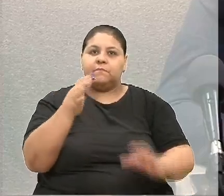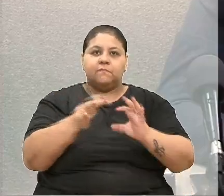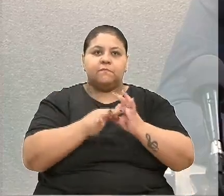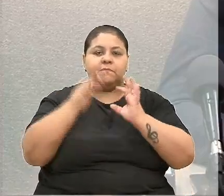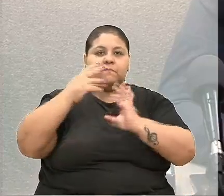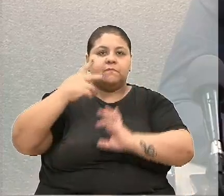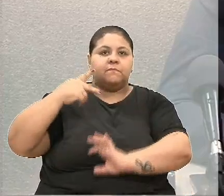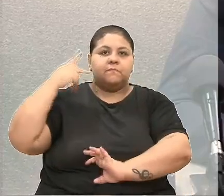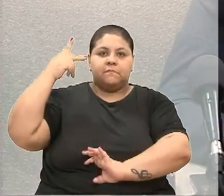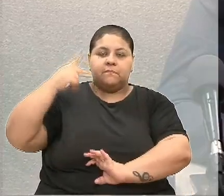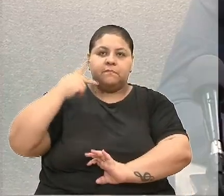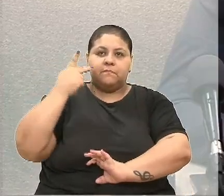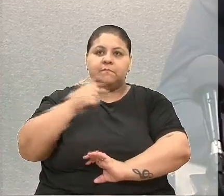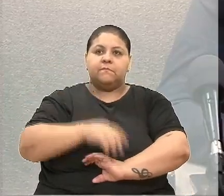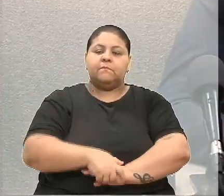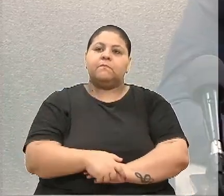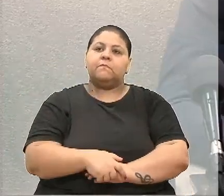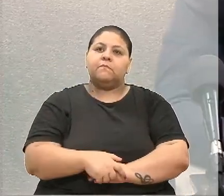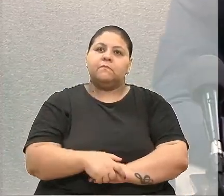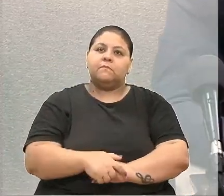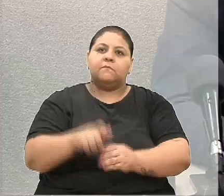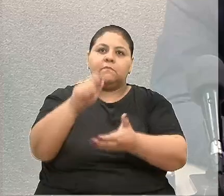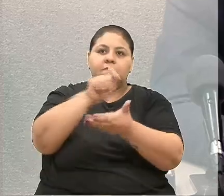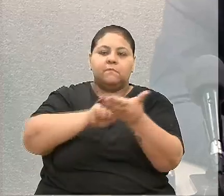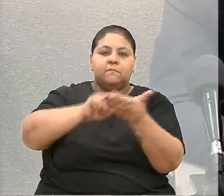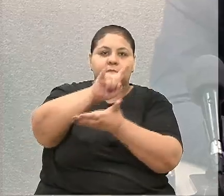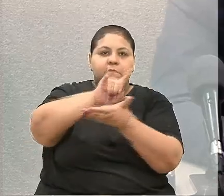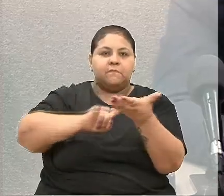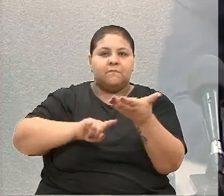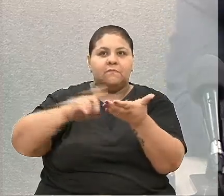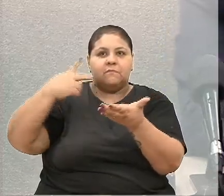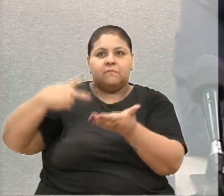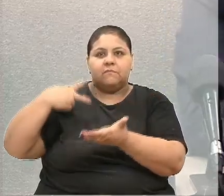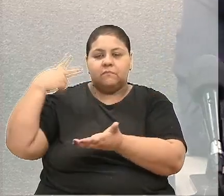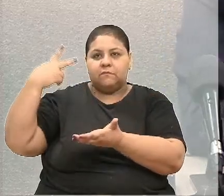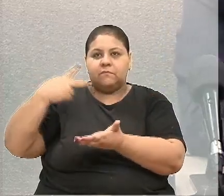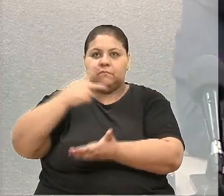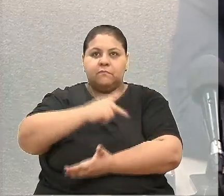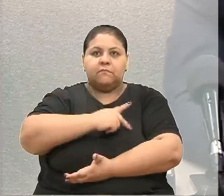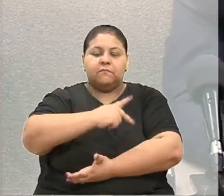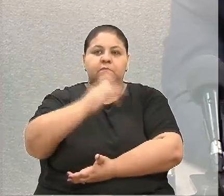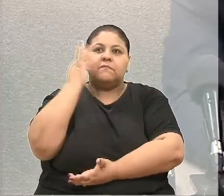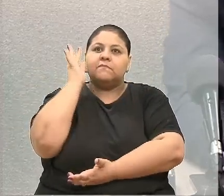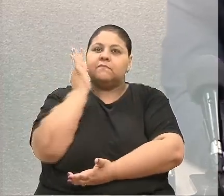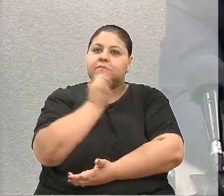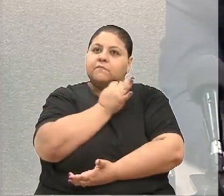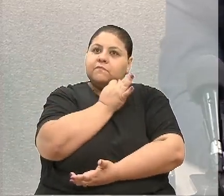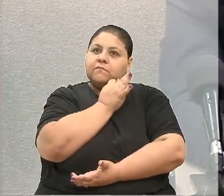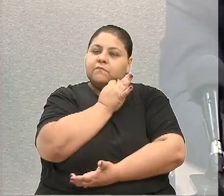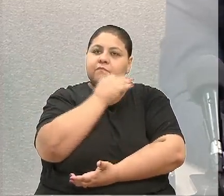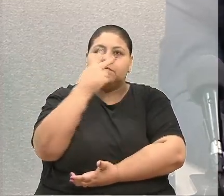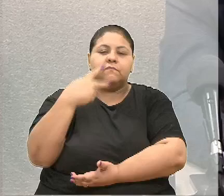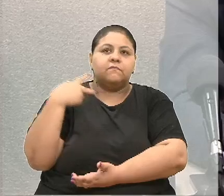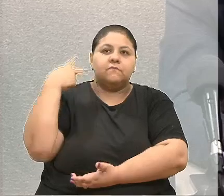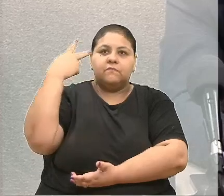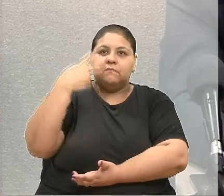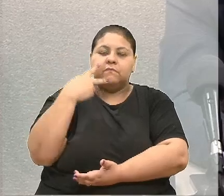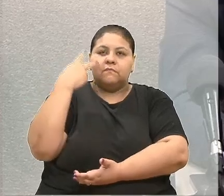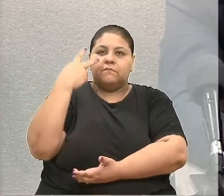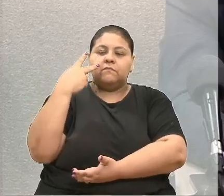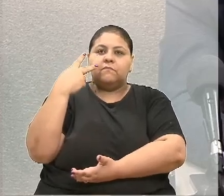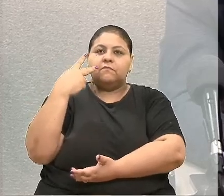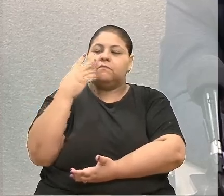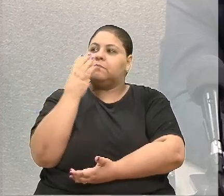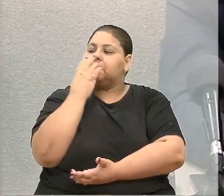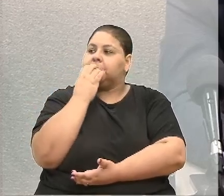da emancipação política. Assinam este documento vereadora presidente Tatiane Frisso, vereador integrante